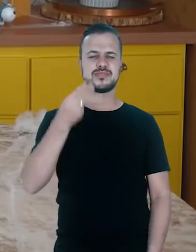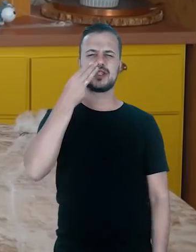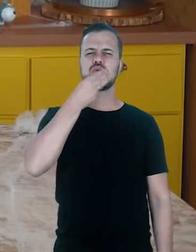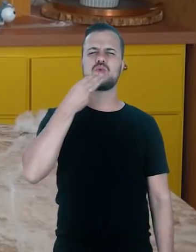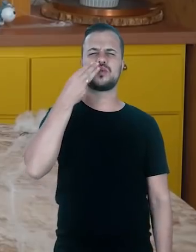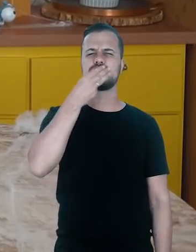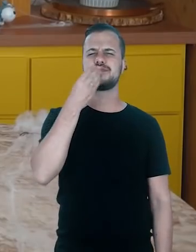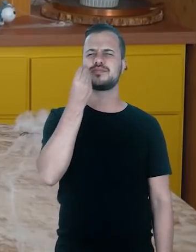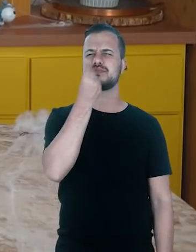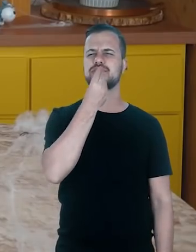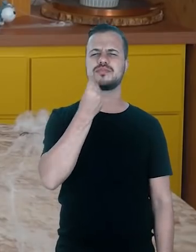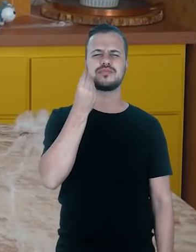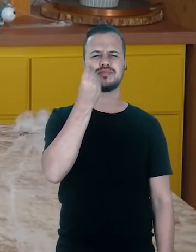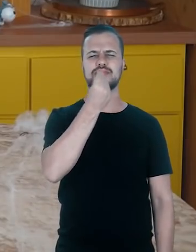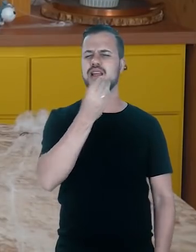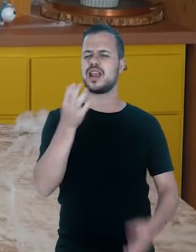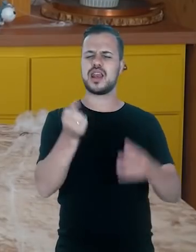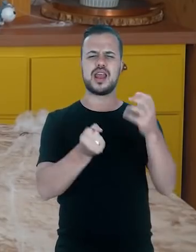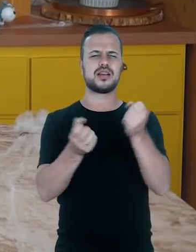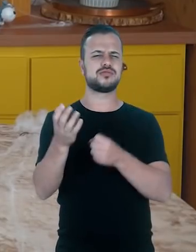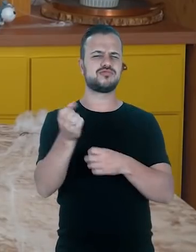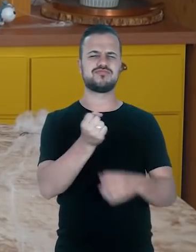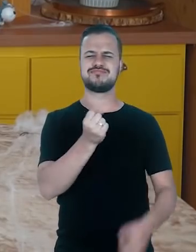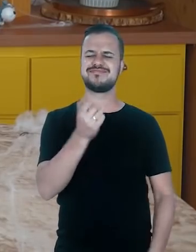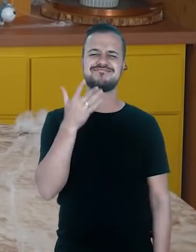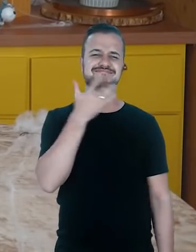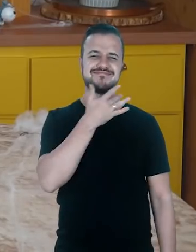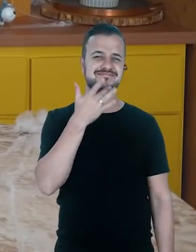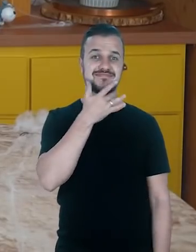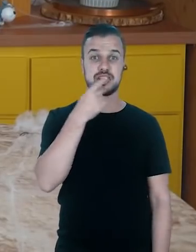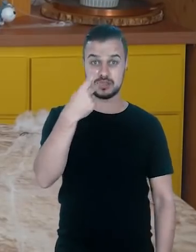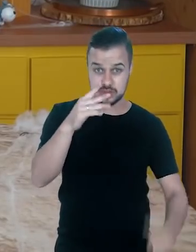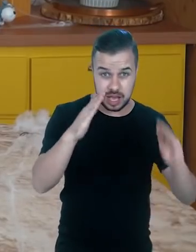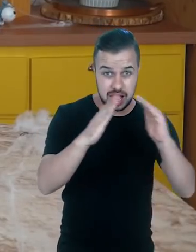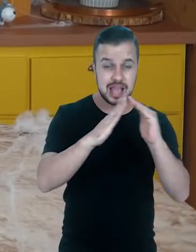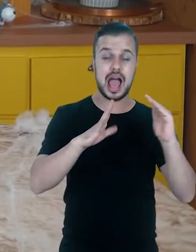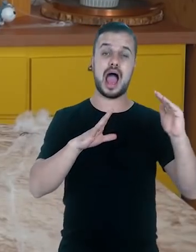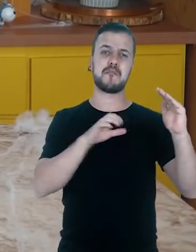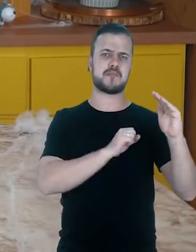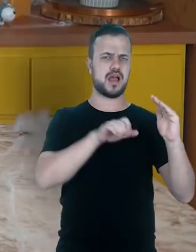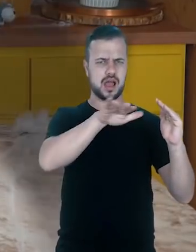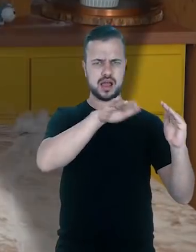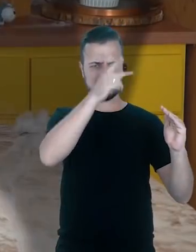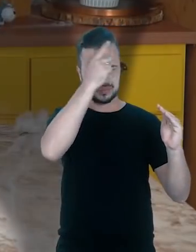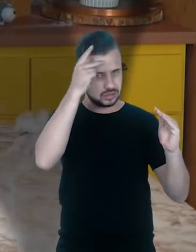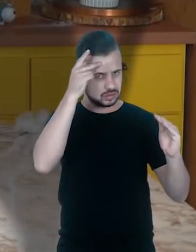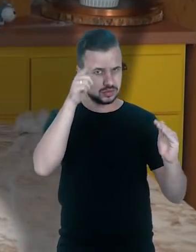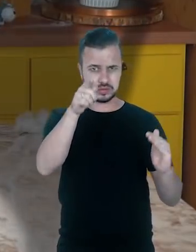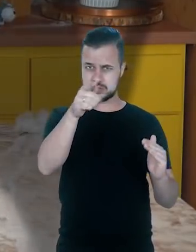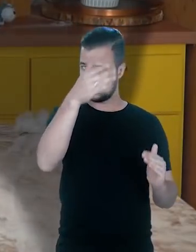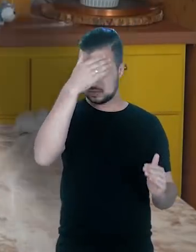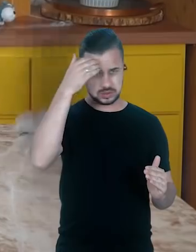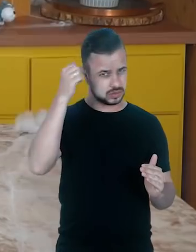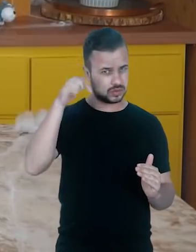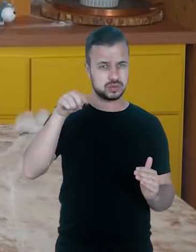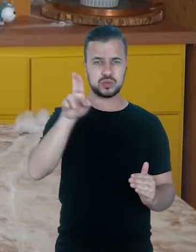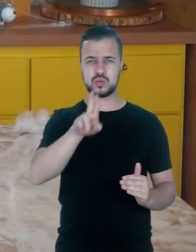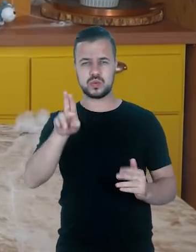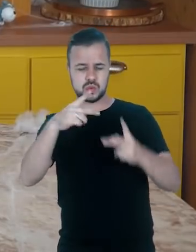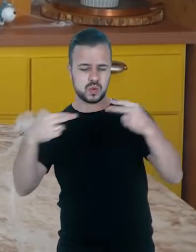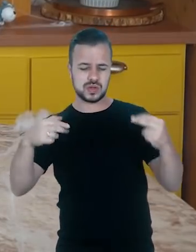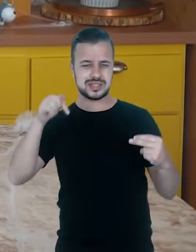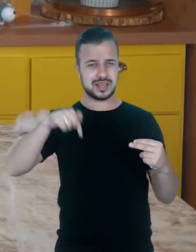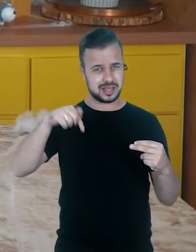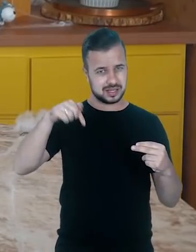E esse docinho fica com gosto de leite, fica bem gostoso. Todo mundo aí na sua casa vai amar. E não esquece, caso você tenha gostado de